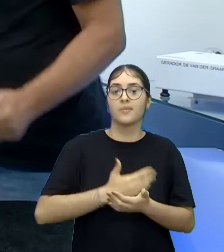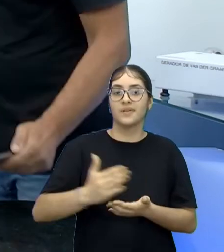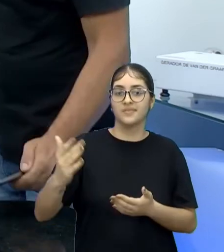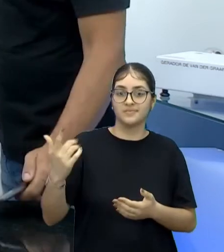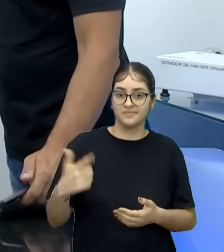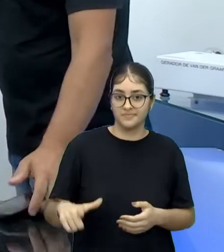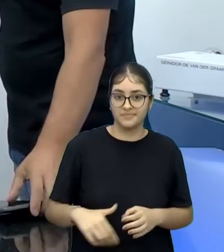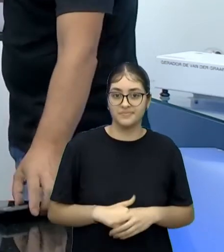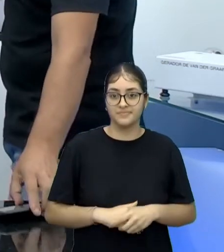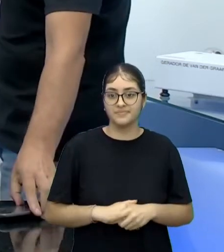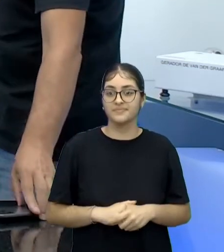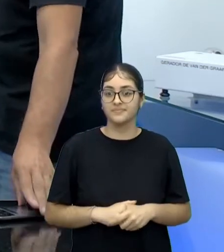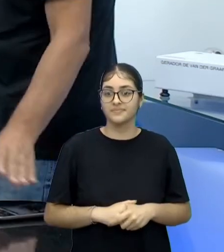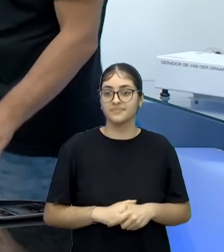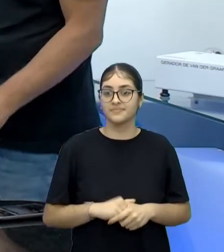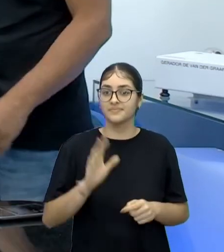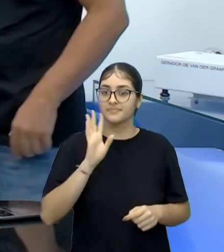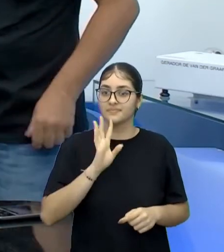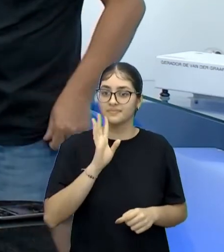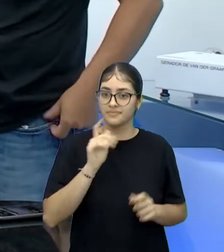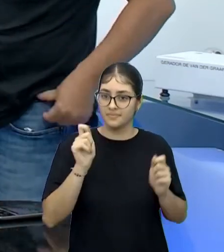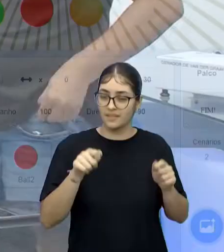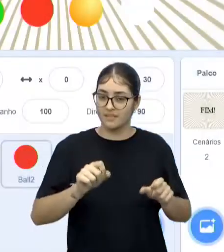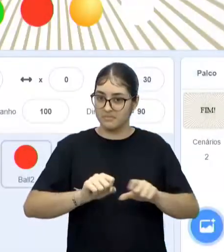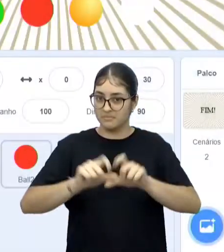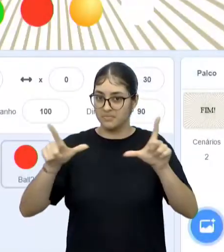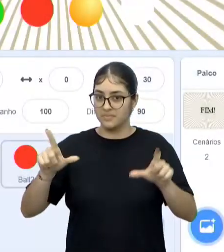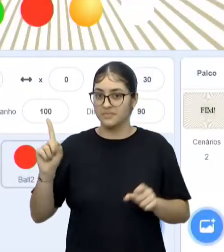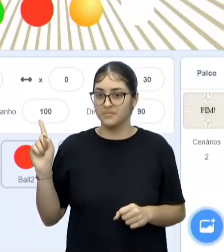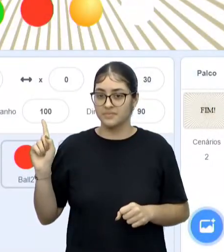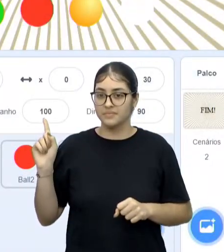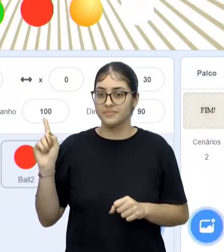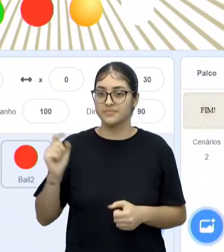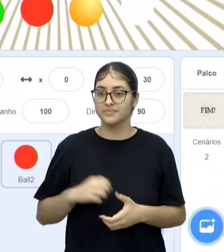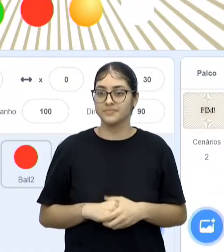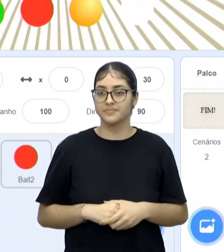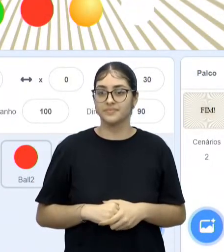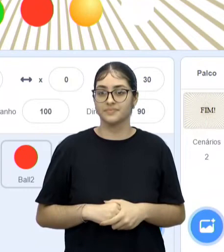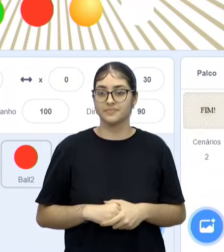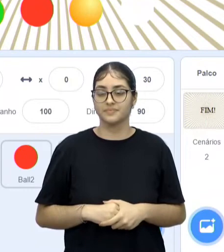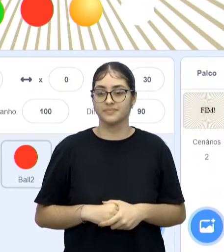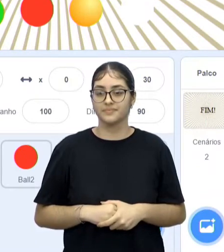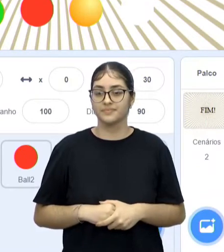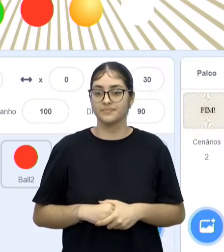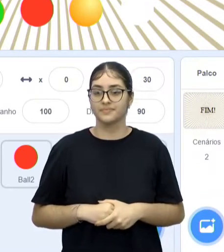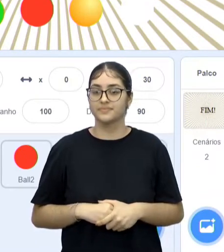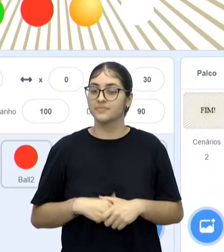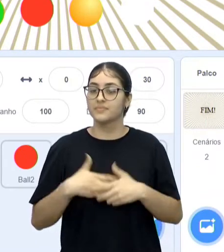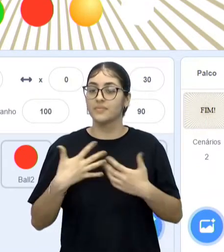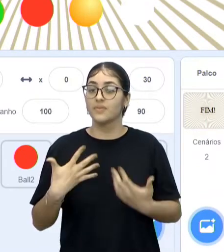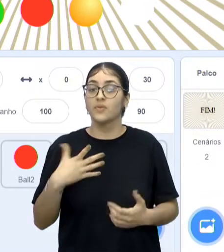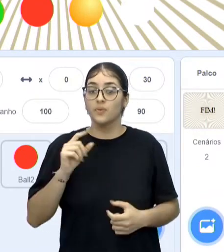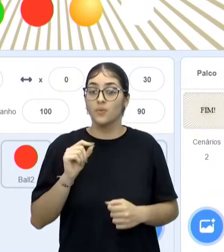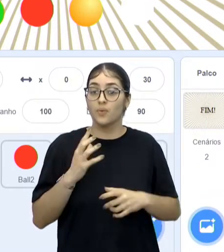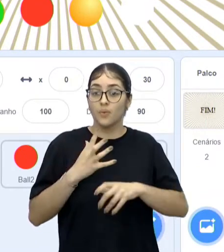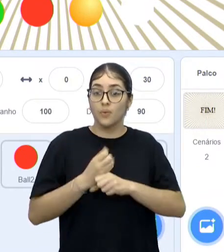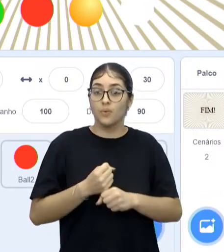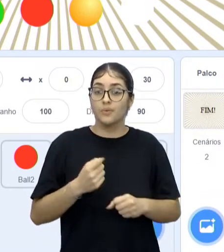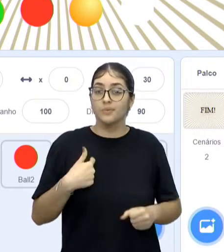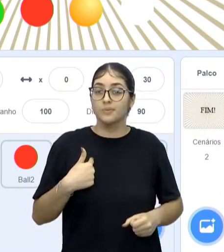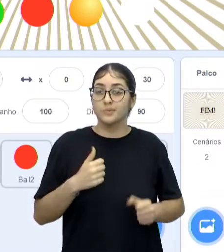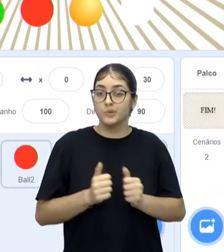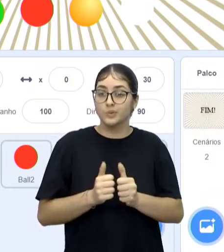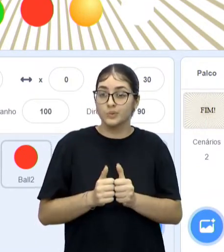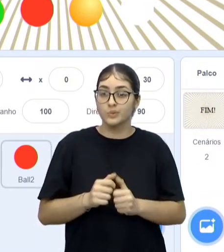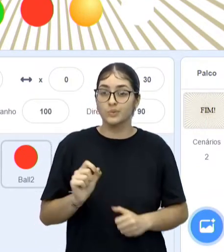acaba. E aí, ó, uma coisa legal, se der pra colocar na tela, eu vou pedir pra produção colocar na tela, bem aqui, ó. Conta comigo, ó, bem nesse bloquinho